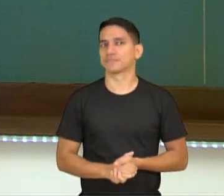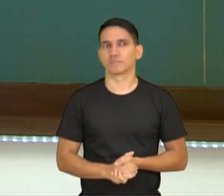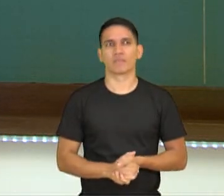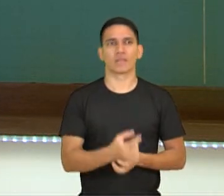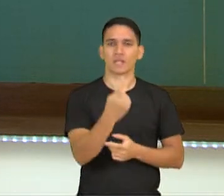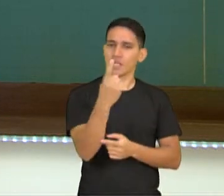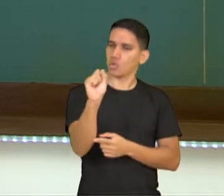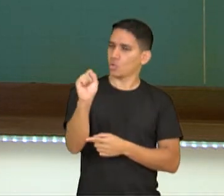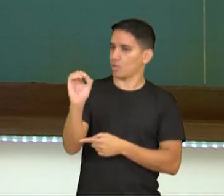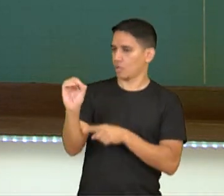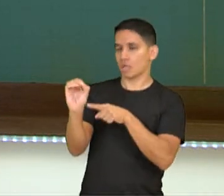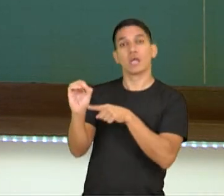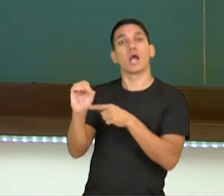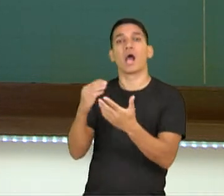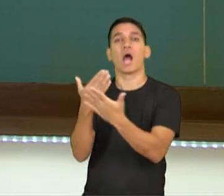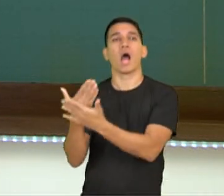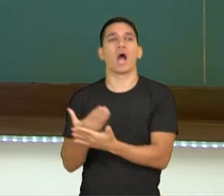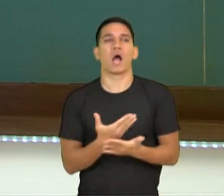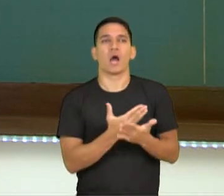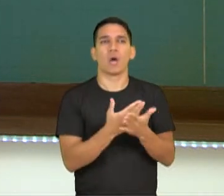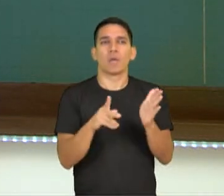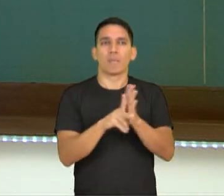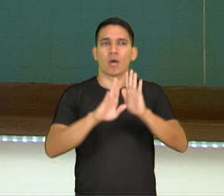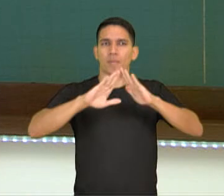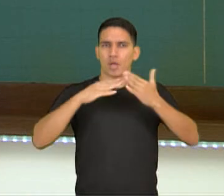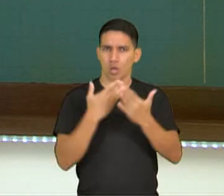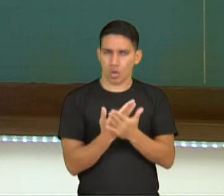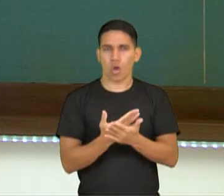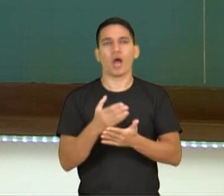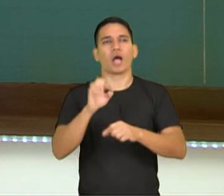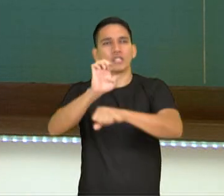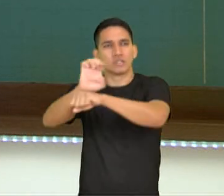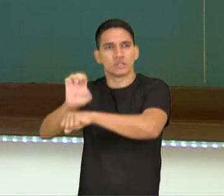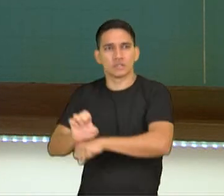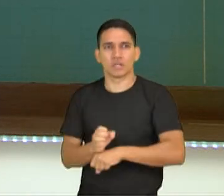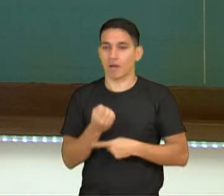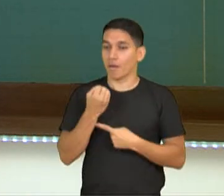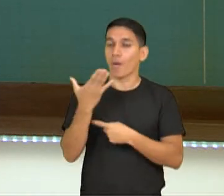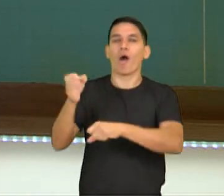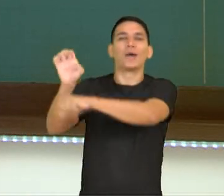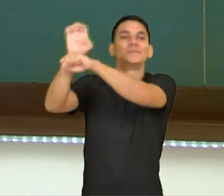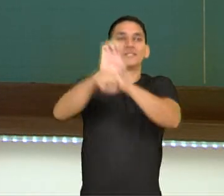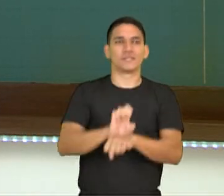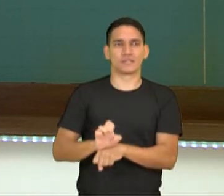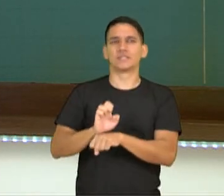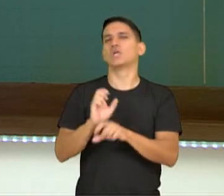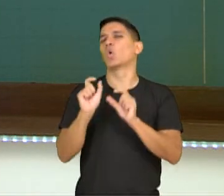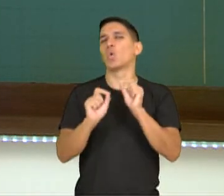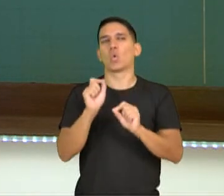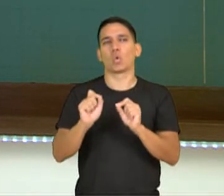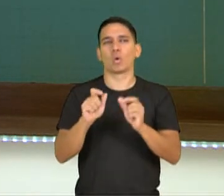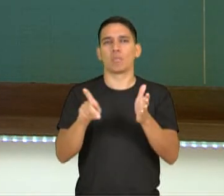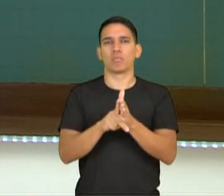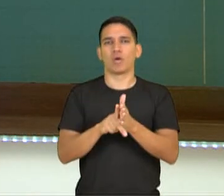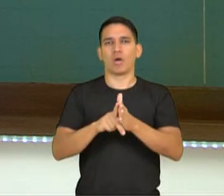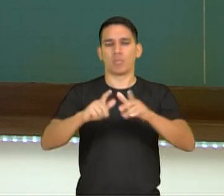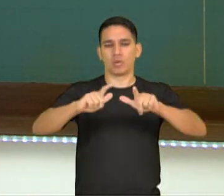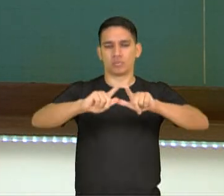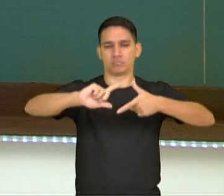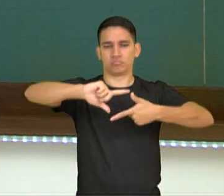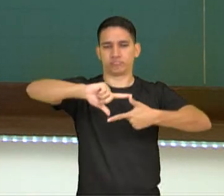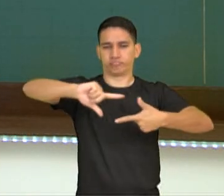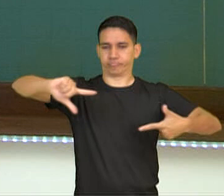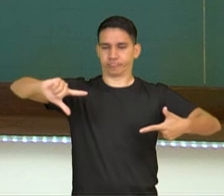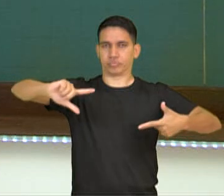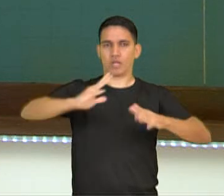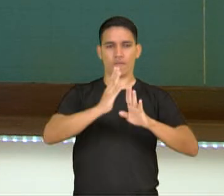180 alunos da Escola Estadual Boa Esperança estão dispostos de forma retangular em filas, de tal